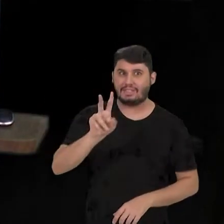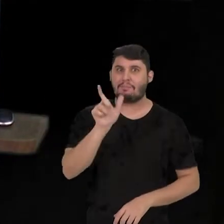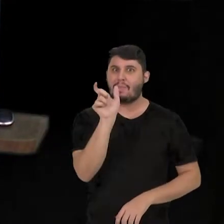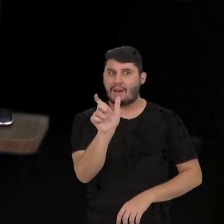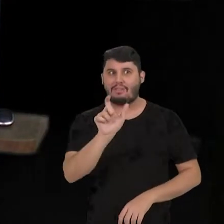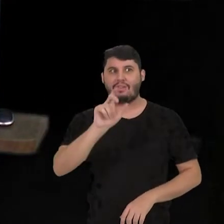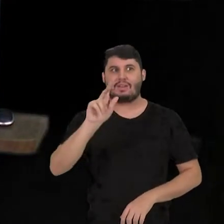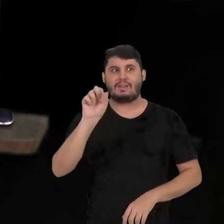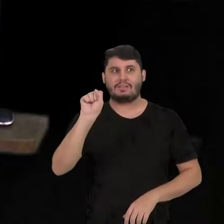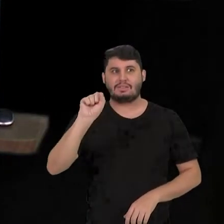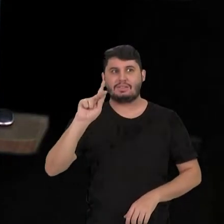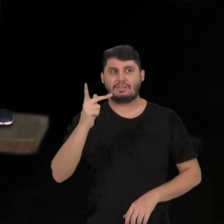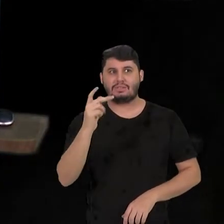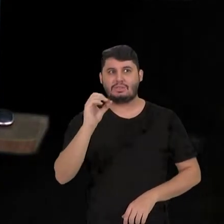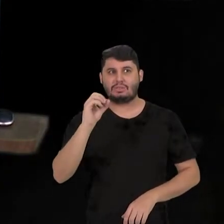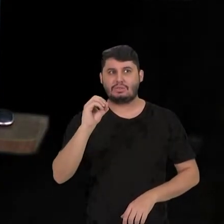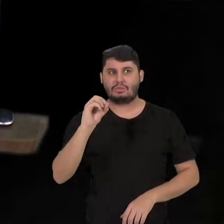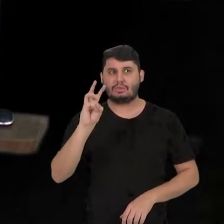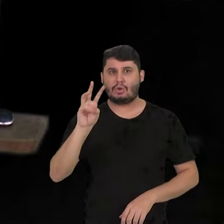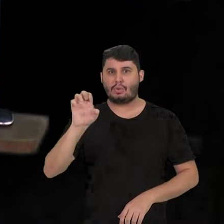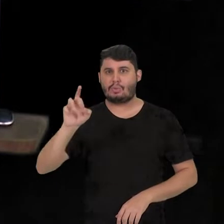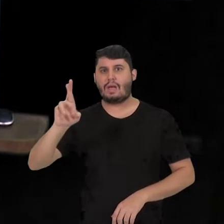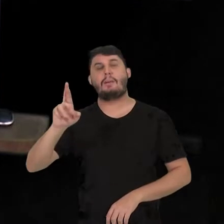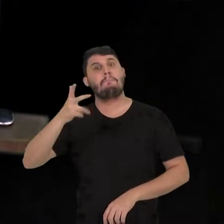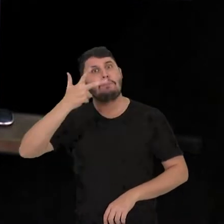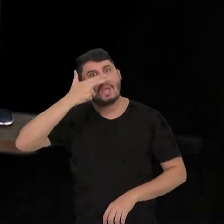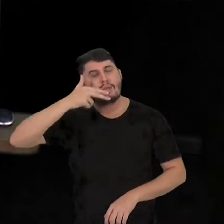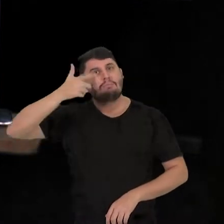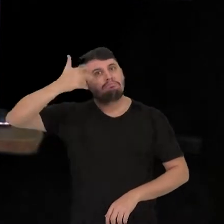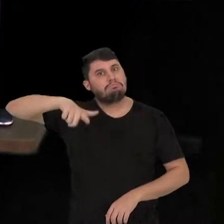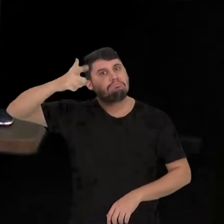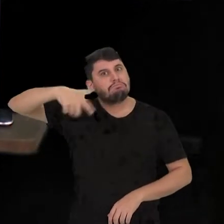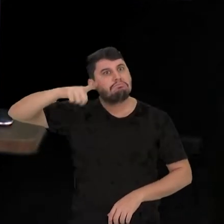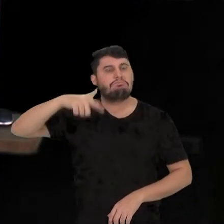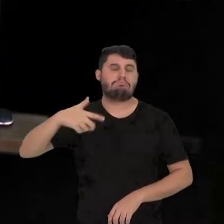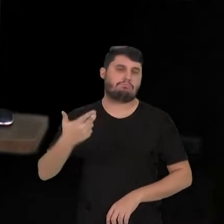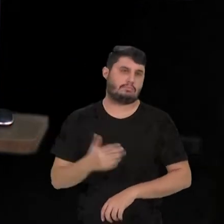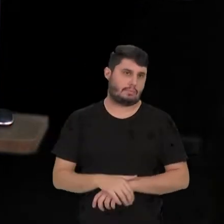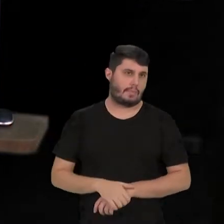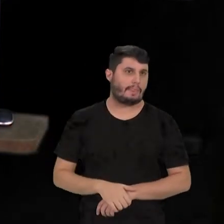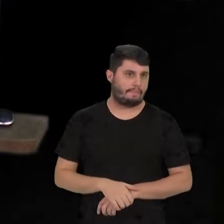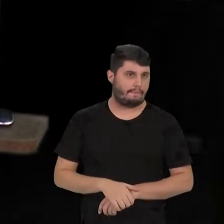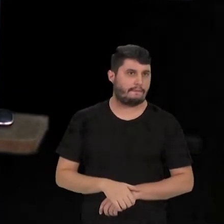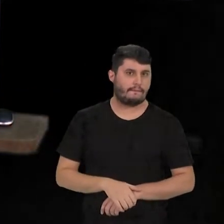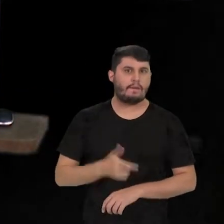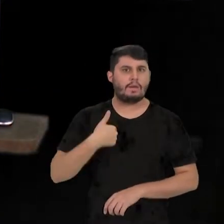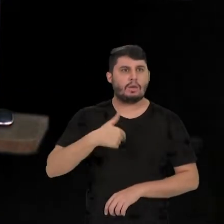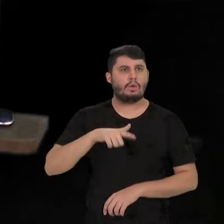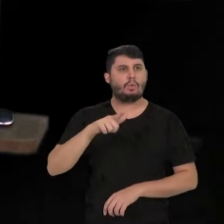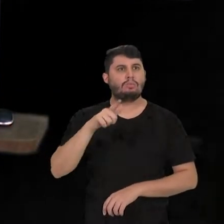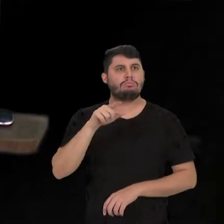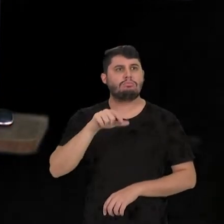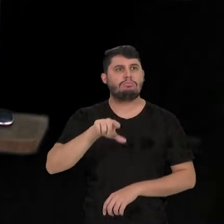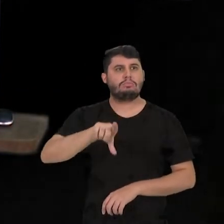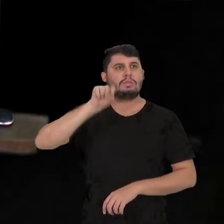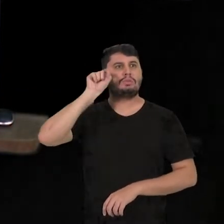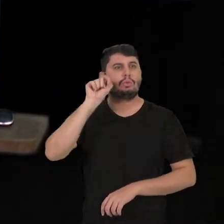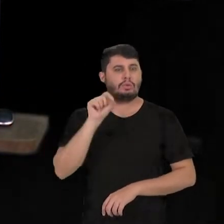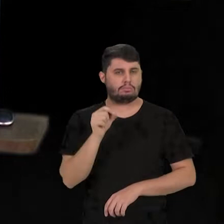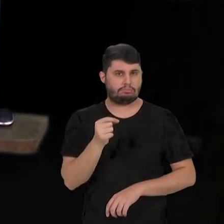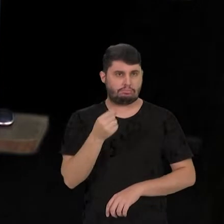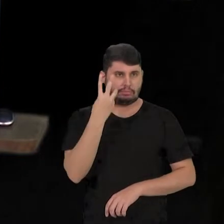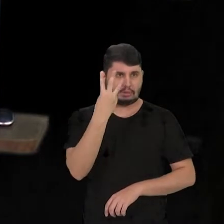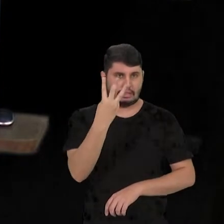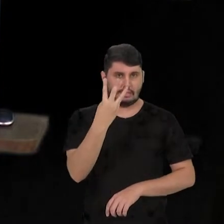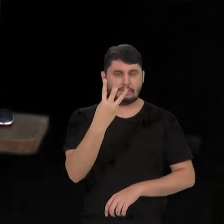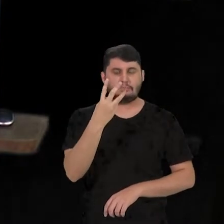gente agora entende a história, a gente lembra das perguntas, né? Vamos a elas aqui na frente. Né? Eu destaquei as três palavras que o texto fala, né? Homeless, shower e